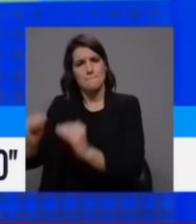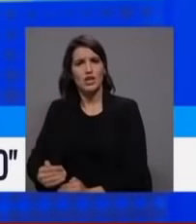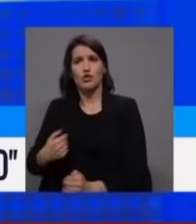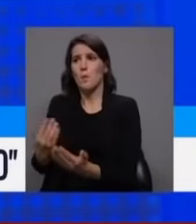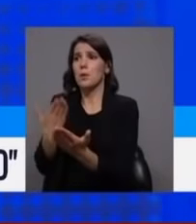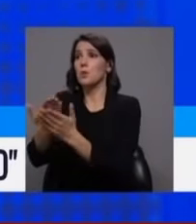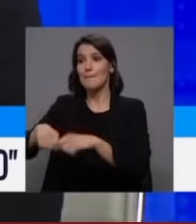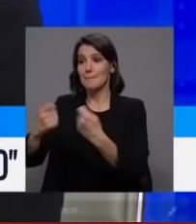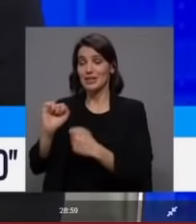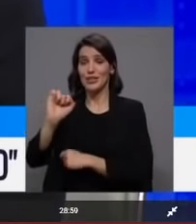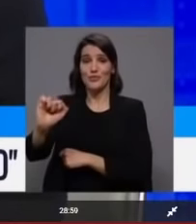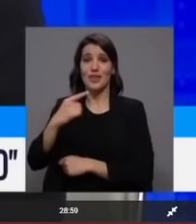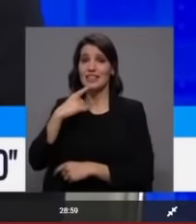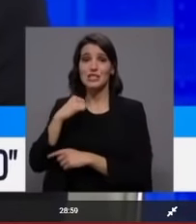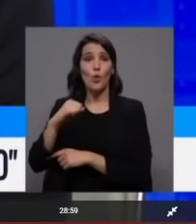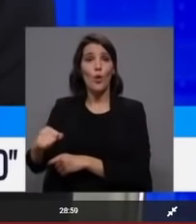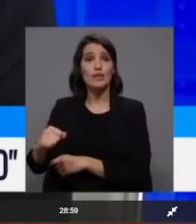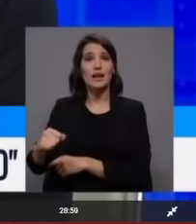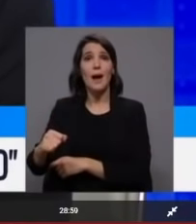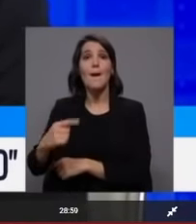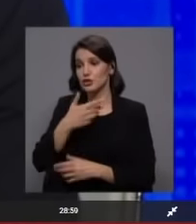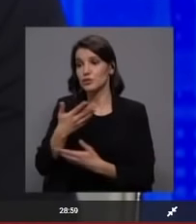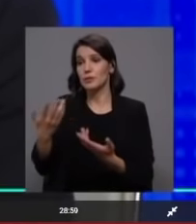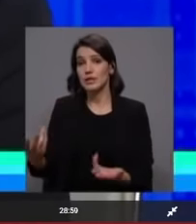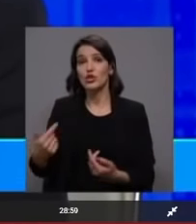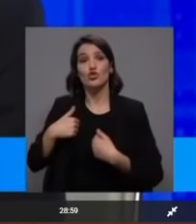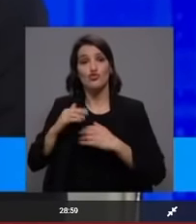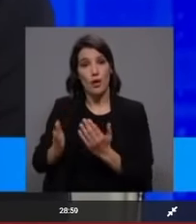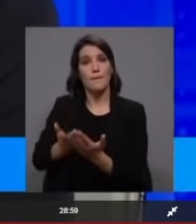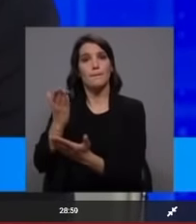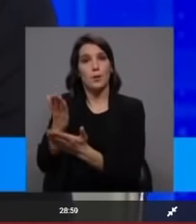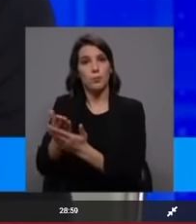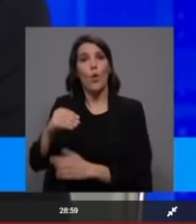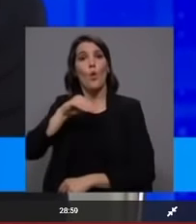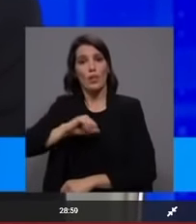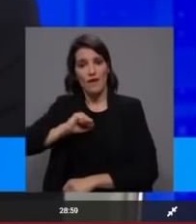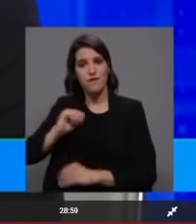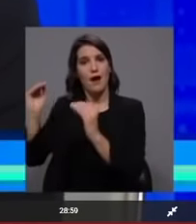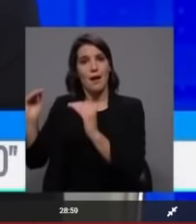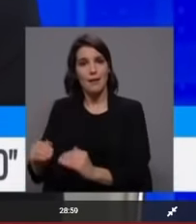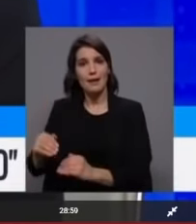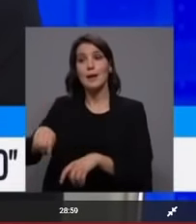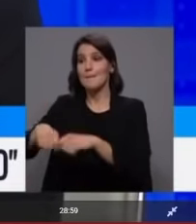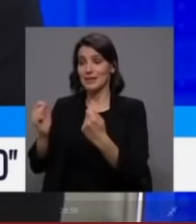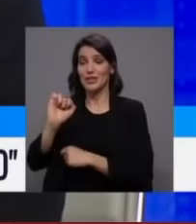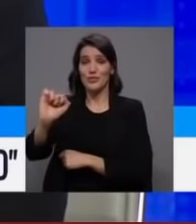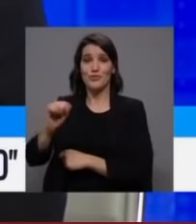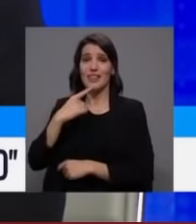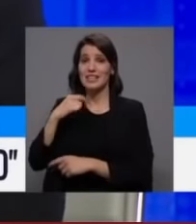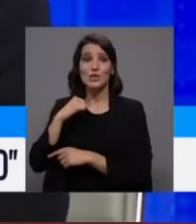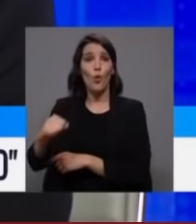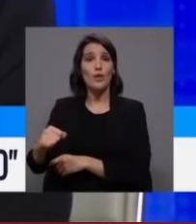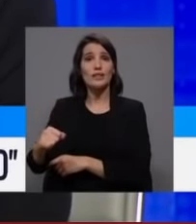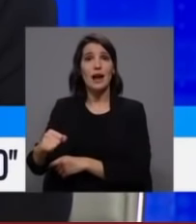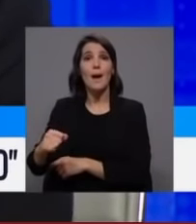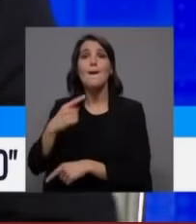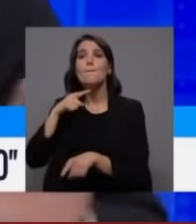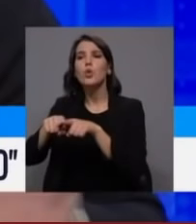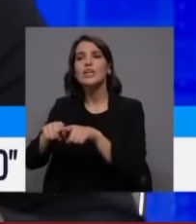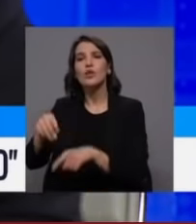bf200 duplicar as vezes que eu tenho a favor do meu próprio celular o seu partido estou contra baixar o salário político eu